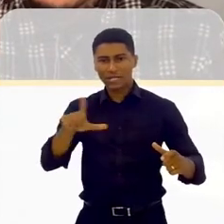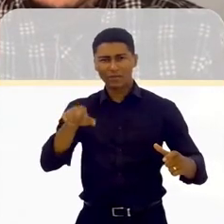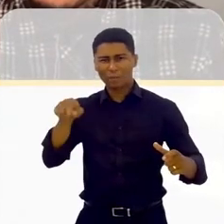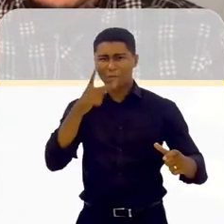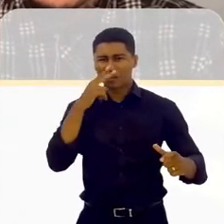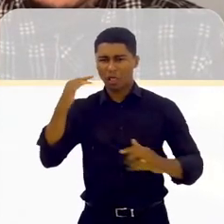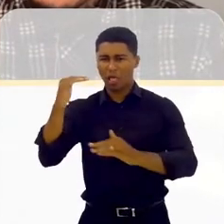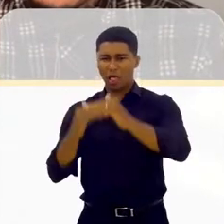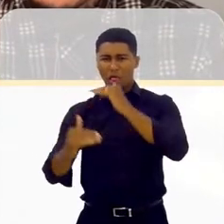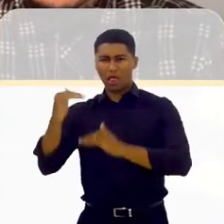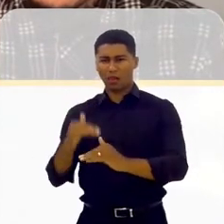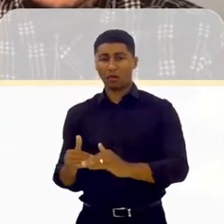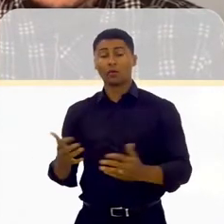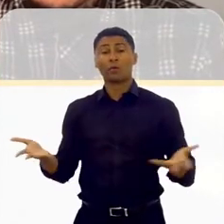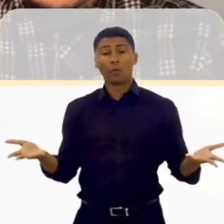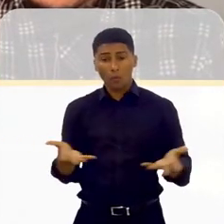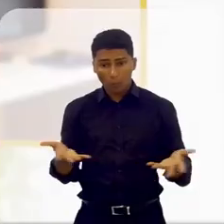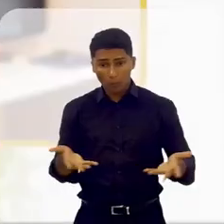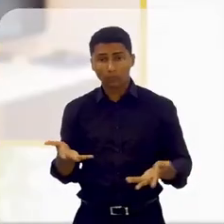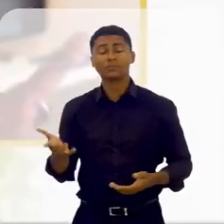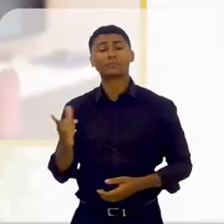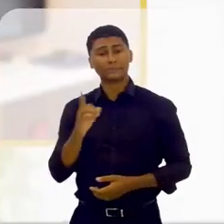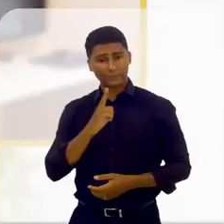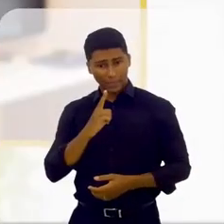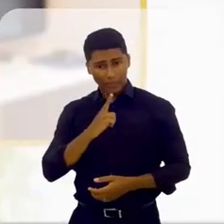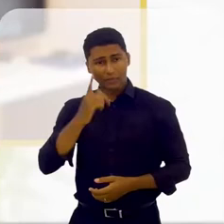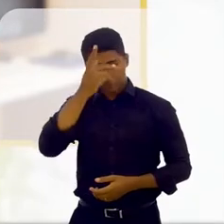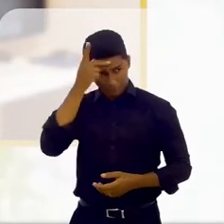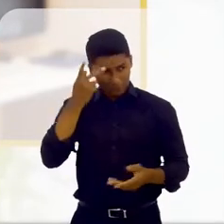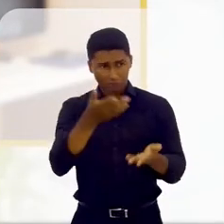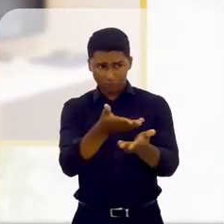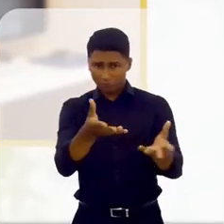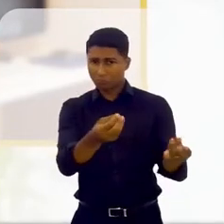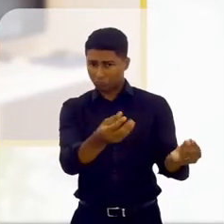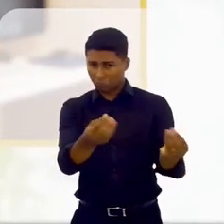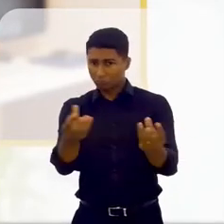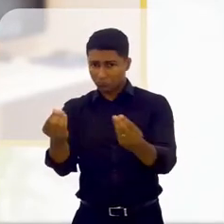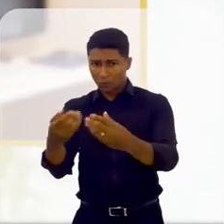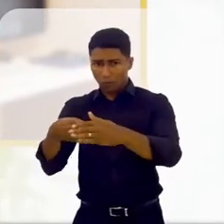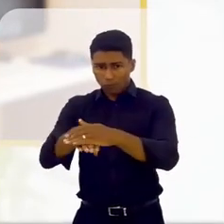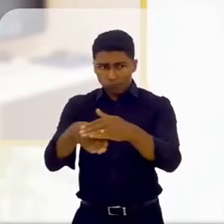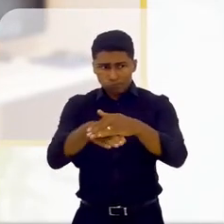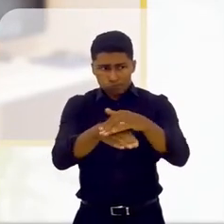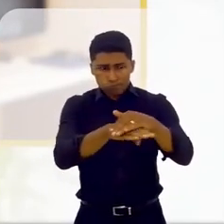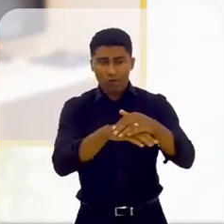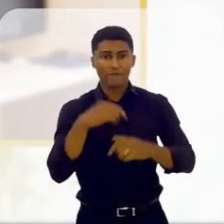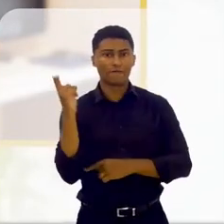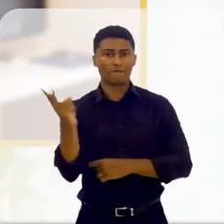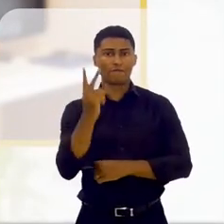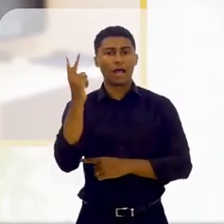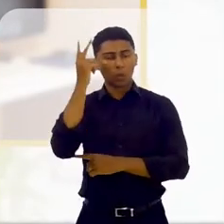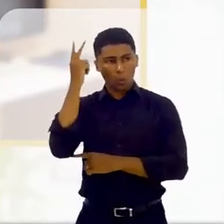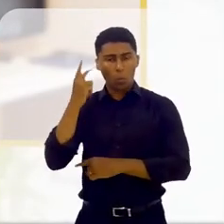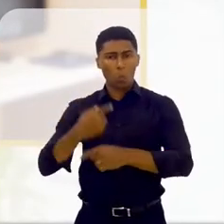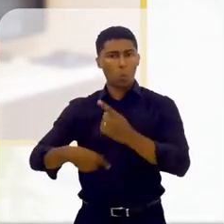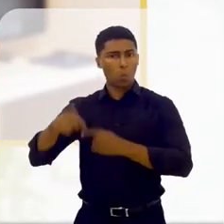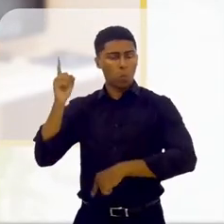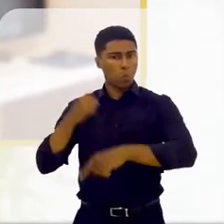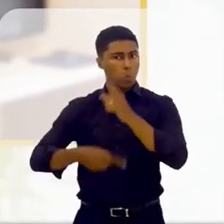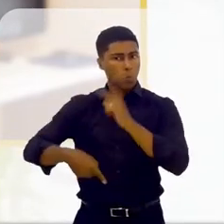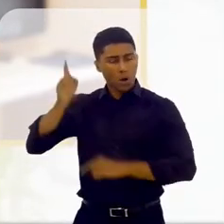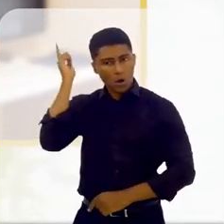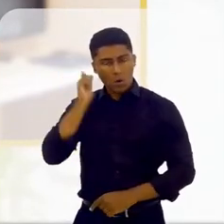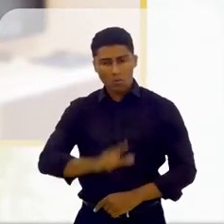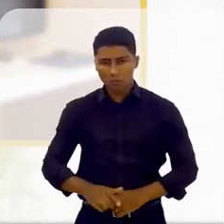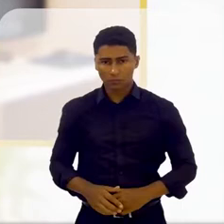hoje, simplesmente, tem coleções sendo feitas aí de vinil. O vinil tá Sim. super valorizado. Então, nada